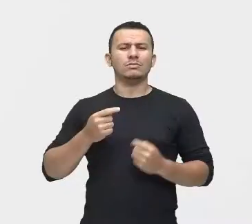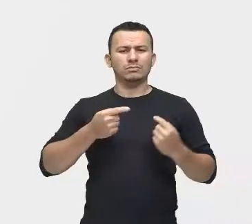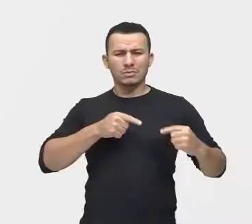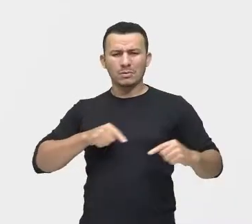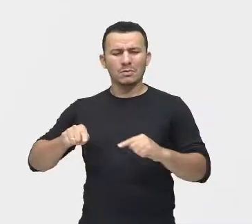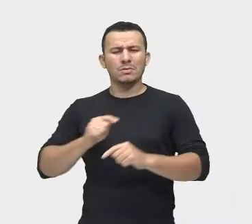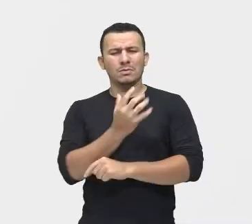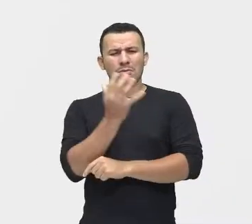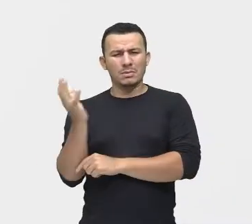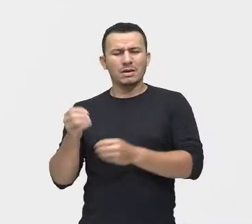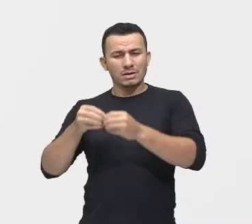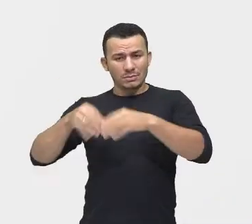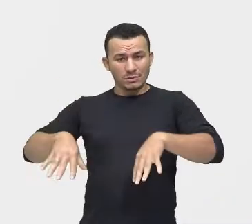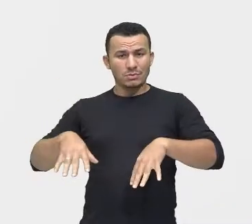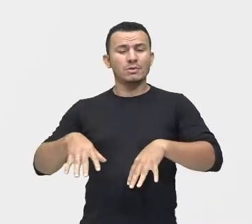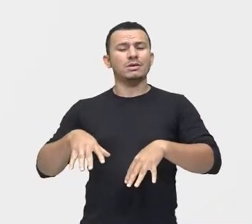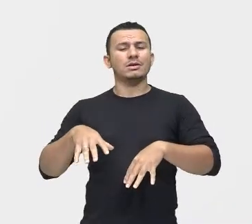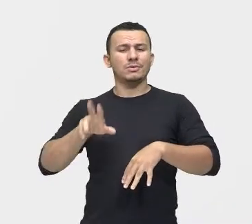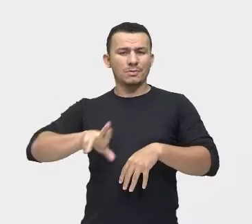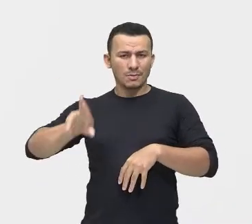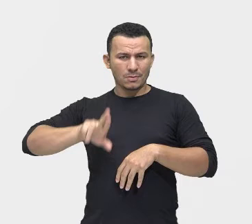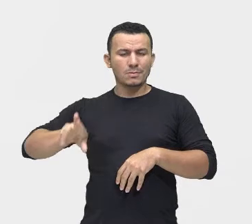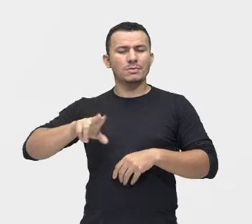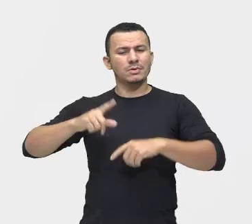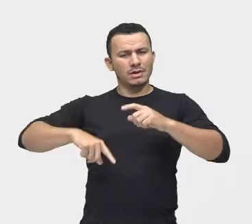ambientais que acontecem com a utilização